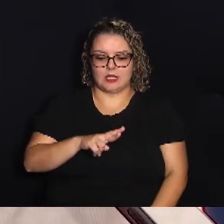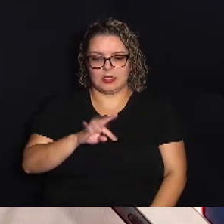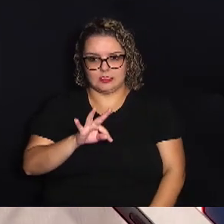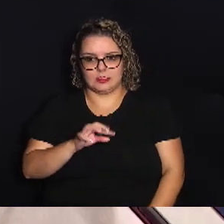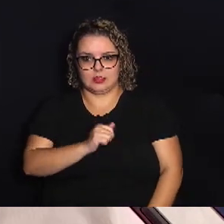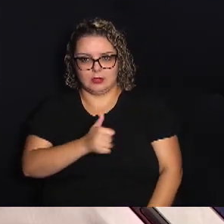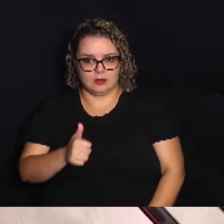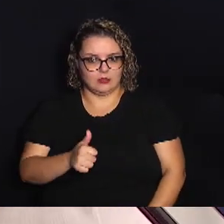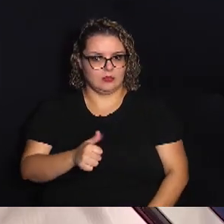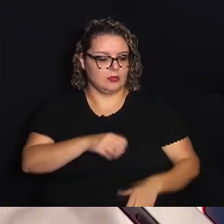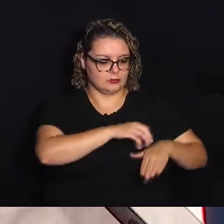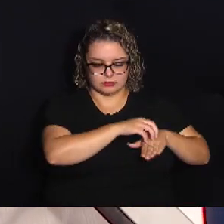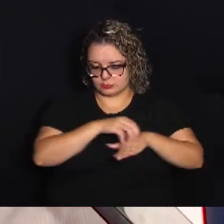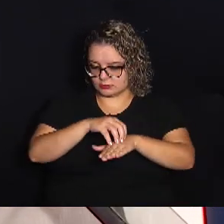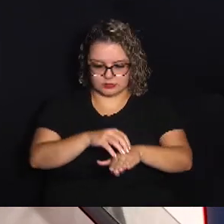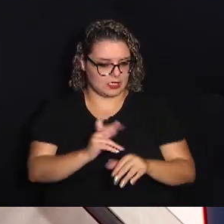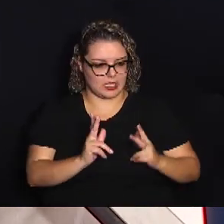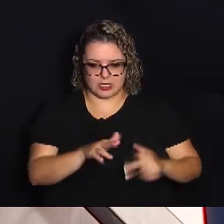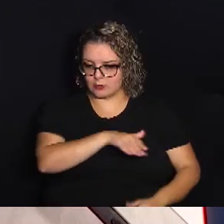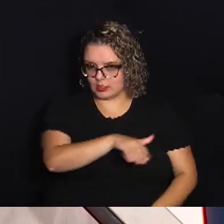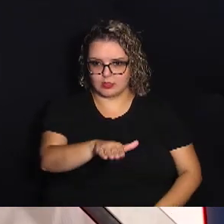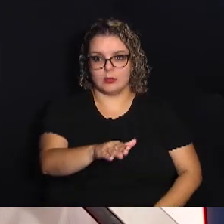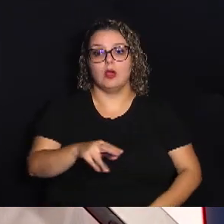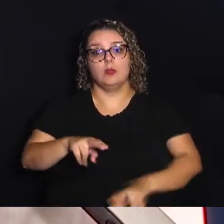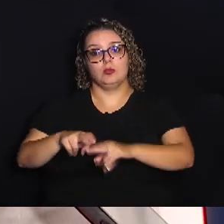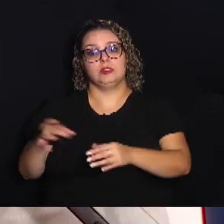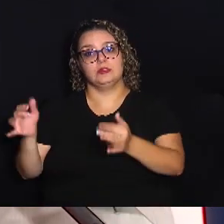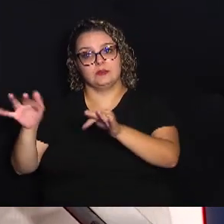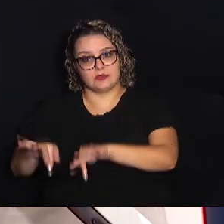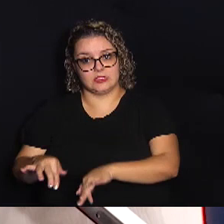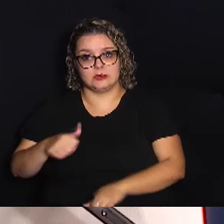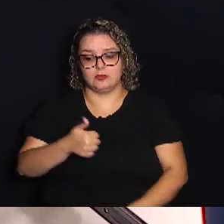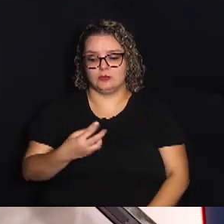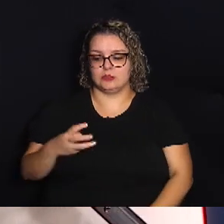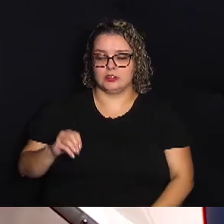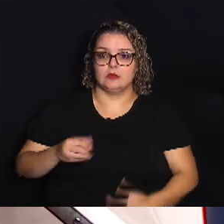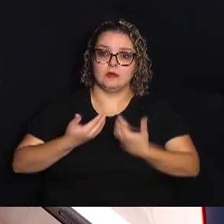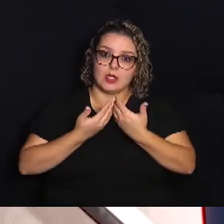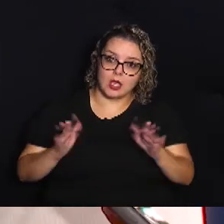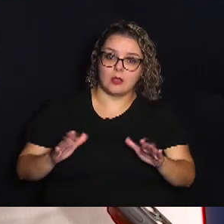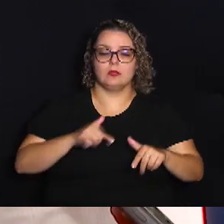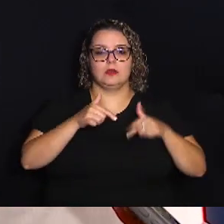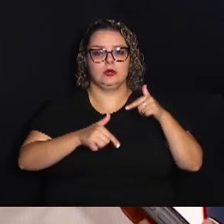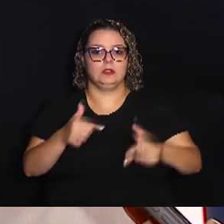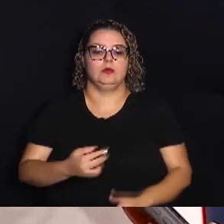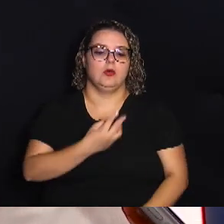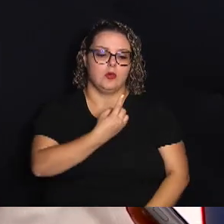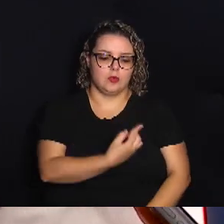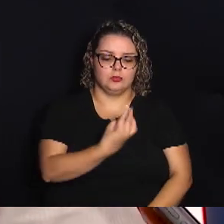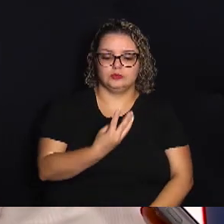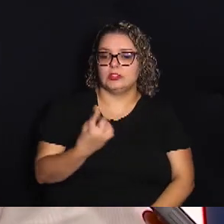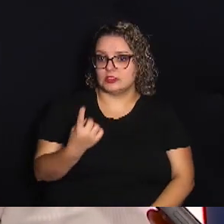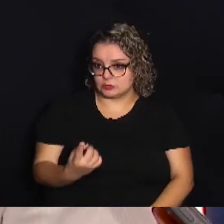brt1 né que é faz o mesmo trajeto então nós por isso que nós estamos acabando com a linha 130 e estamos ampliando né a operação da